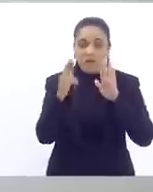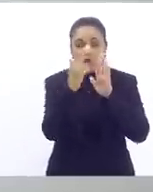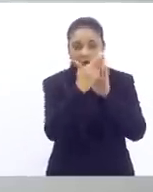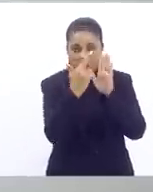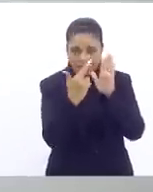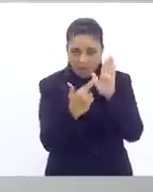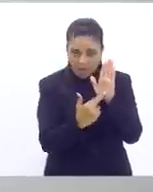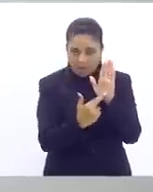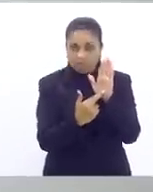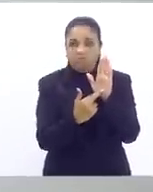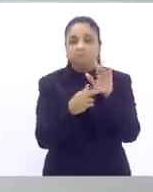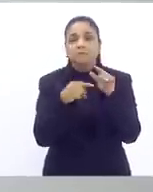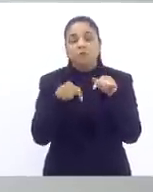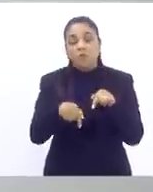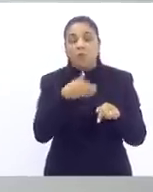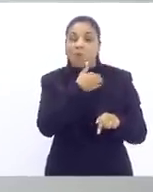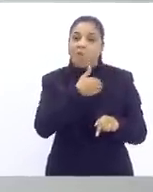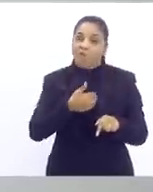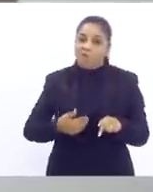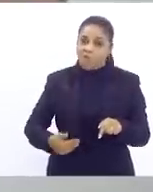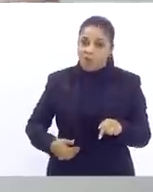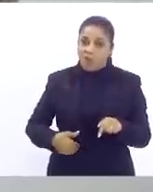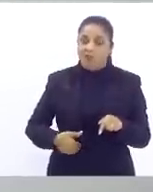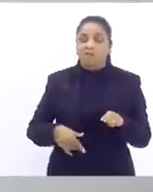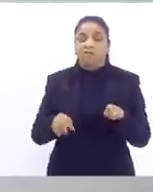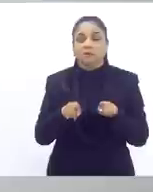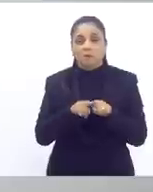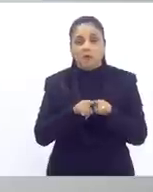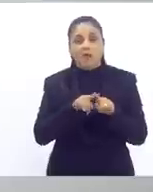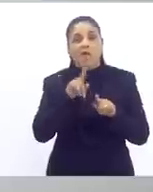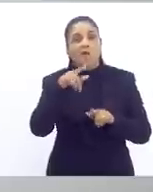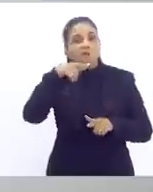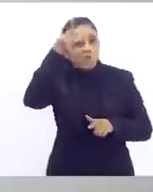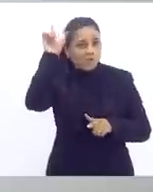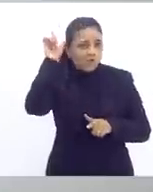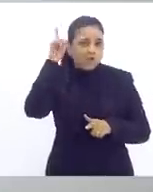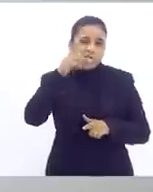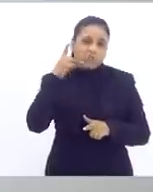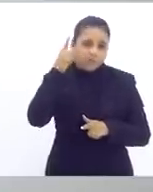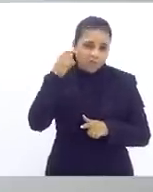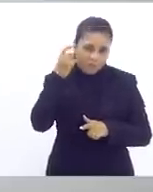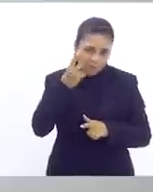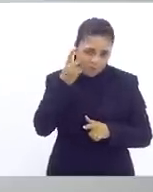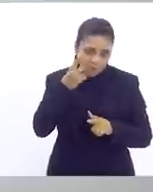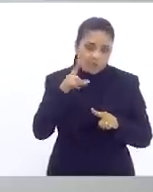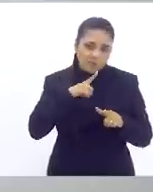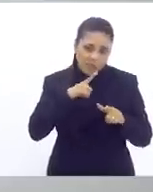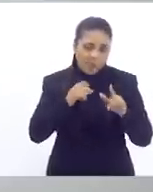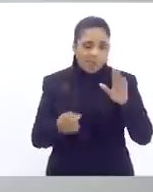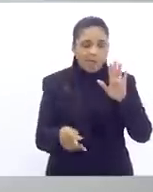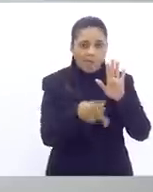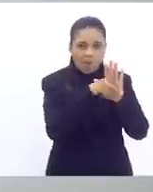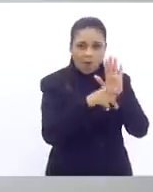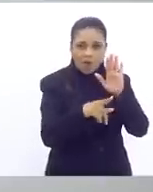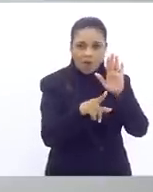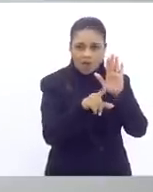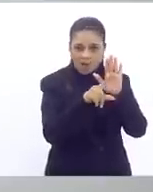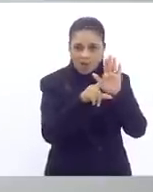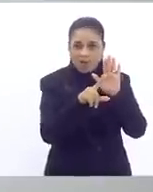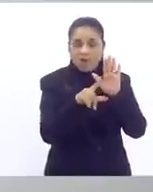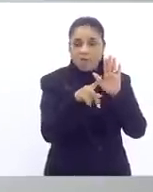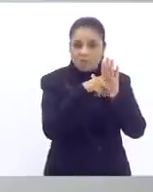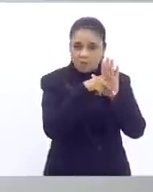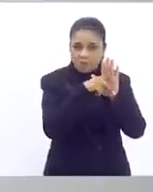isso tem que partir do governo deputado Luís Paulo tem um projeto de lei sobre isso eu até desenhando né desenha uma Emenda